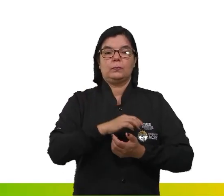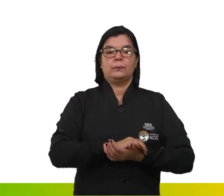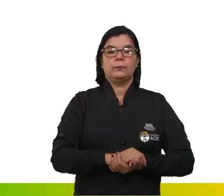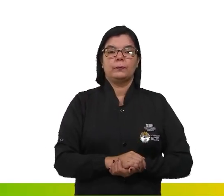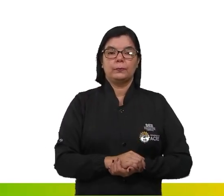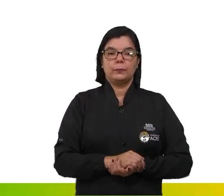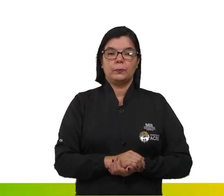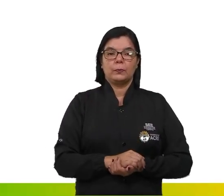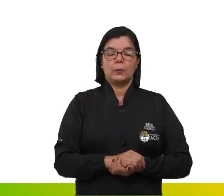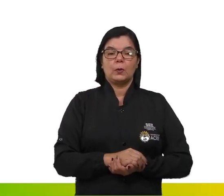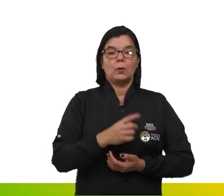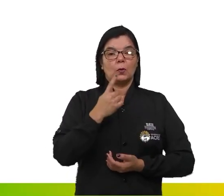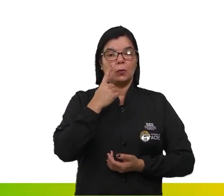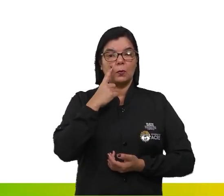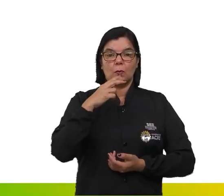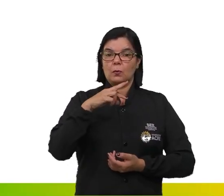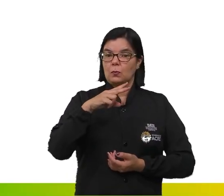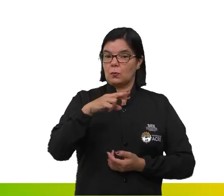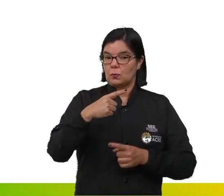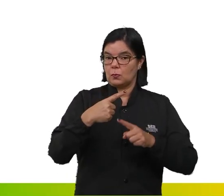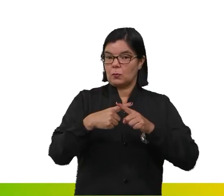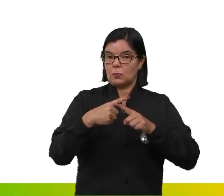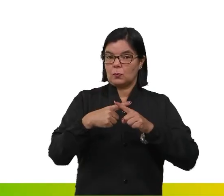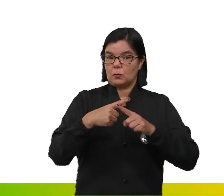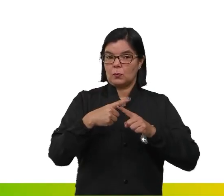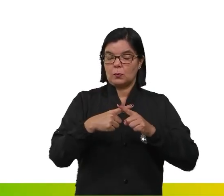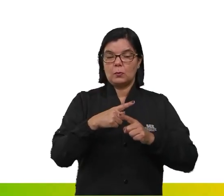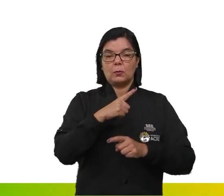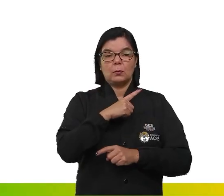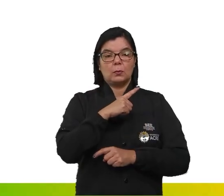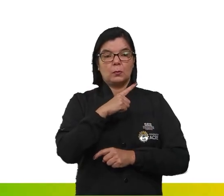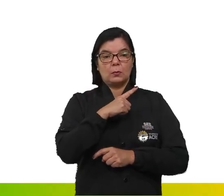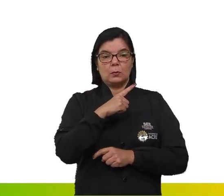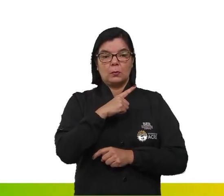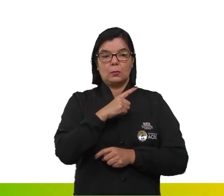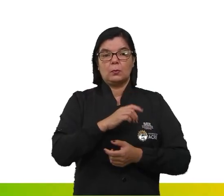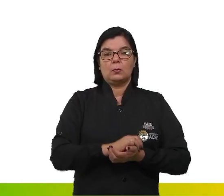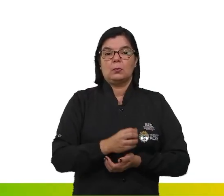24.282. Quando você fizer esse produto, você vai obter